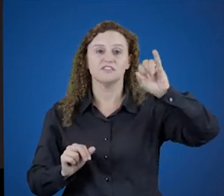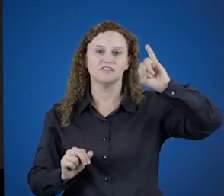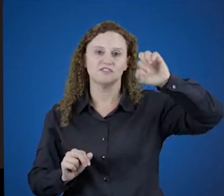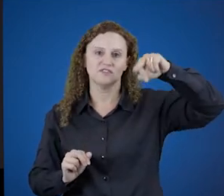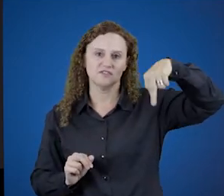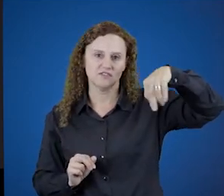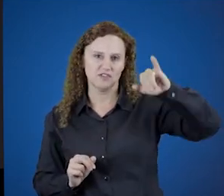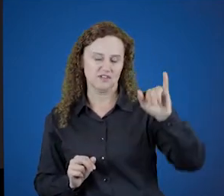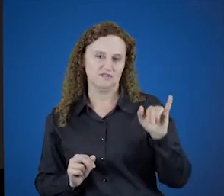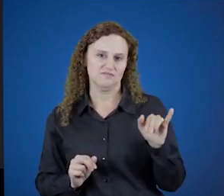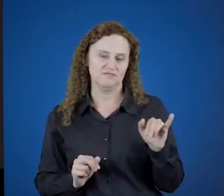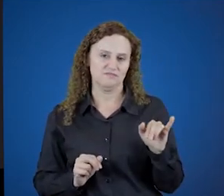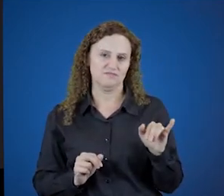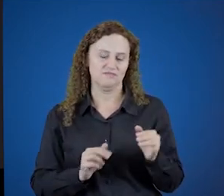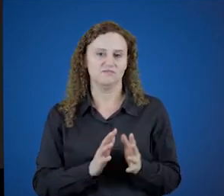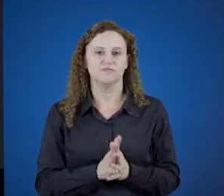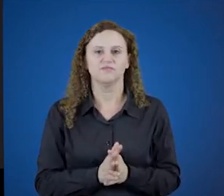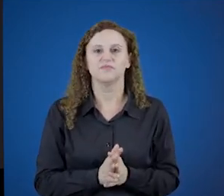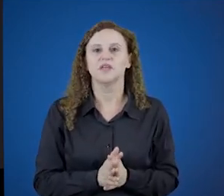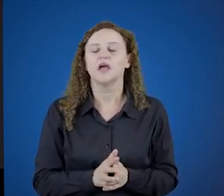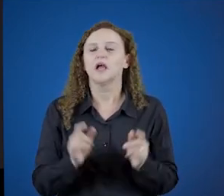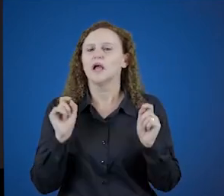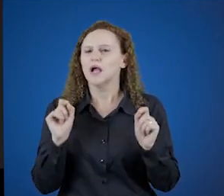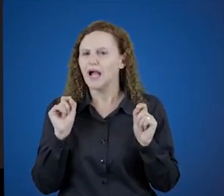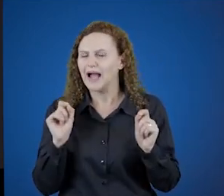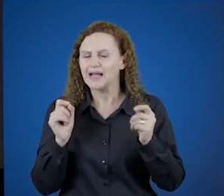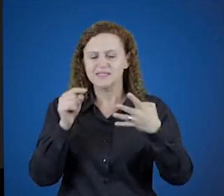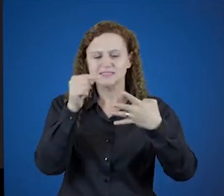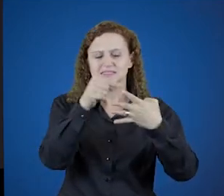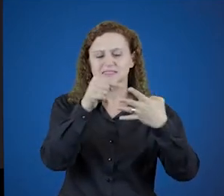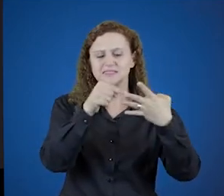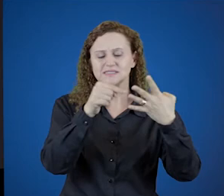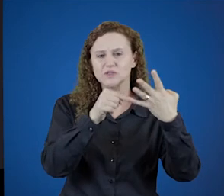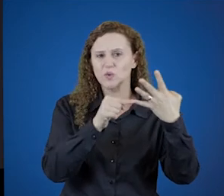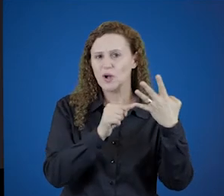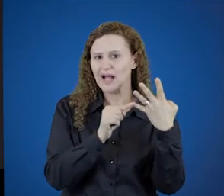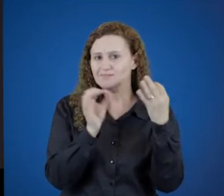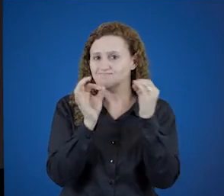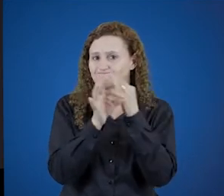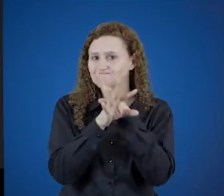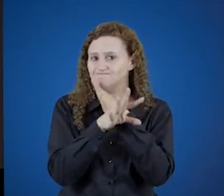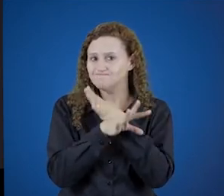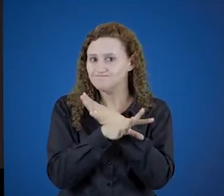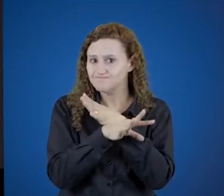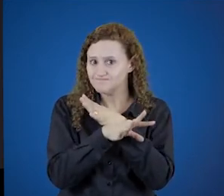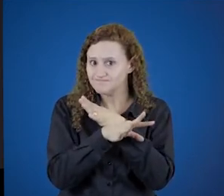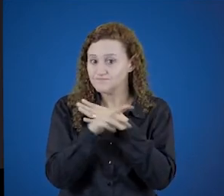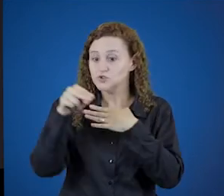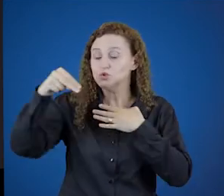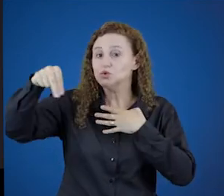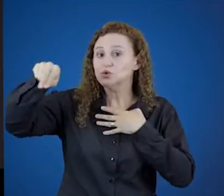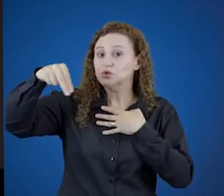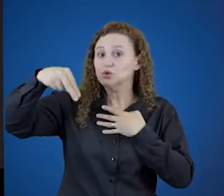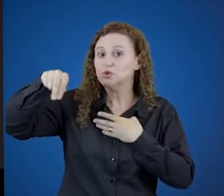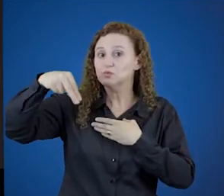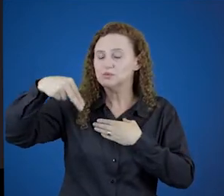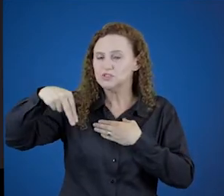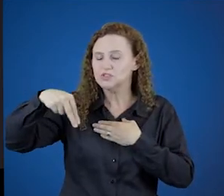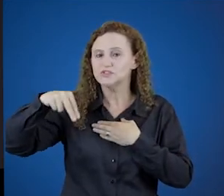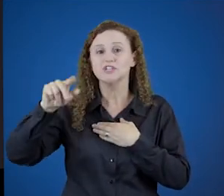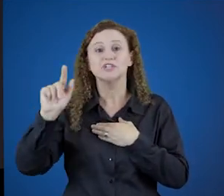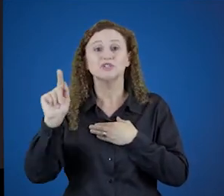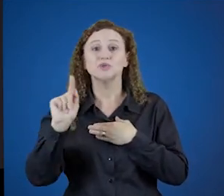o vinho do vinho mesmo com as quatro terminações diferentes no